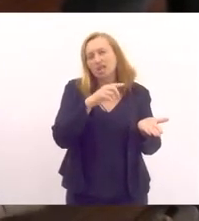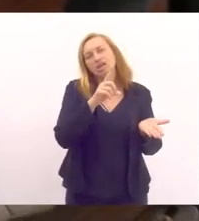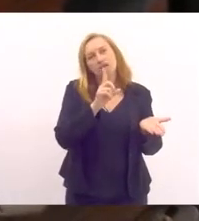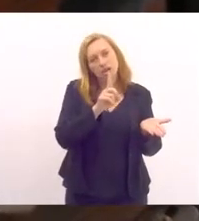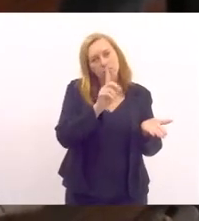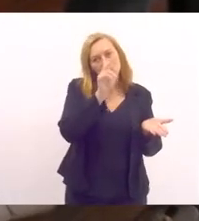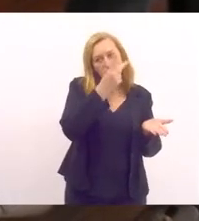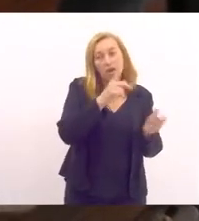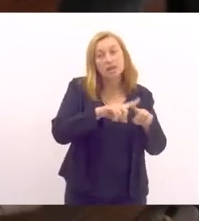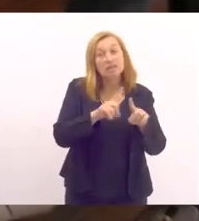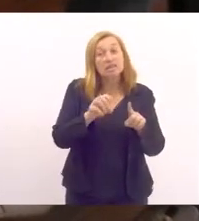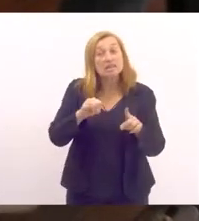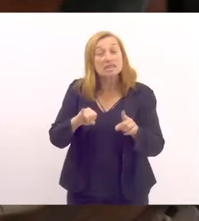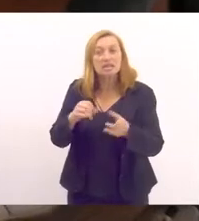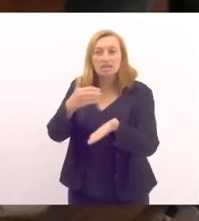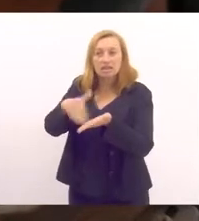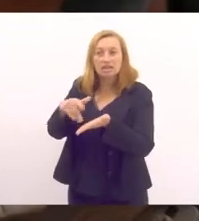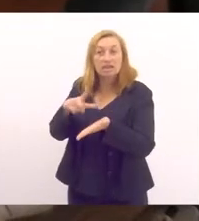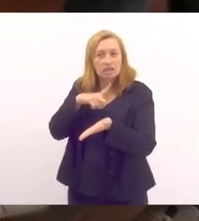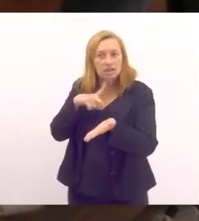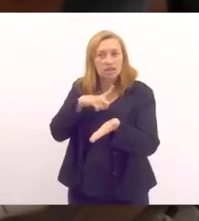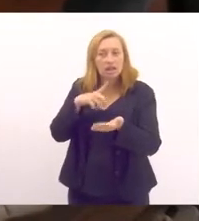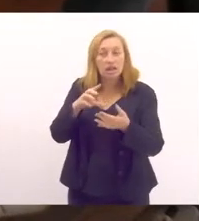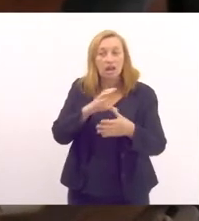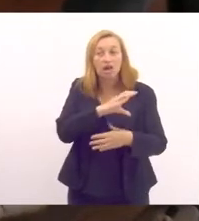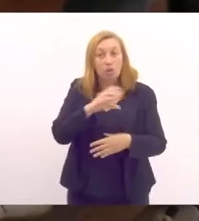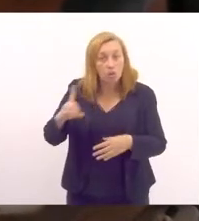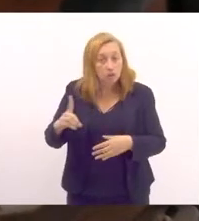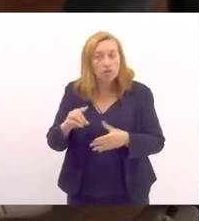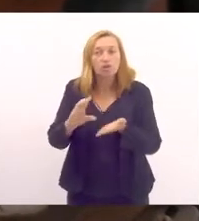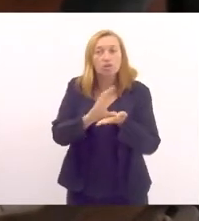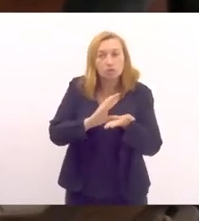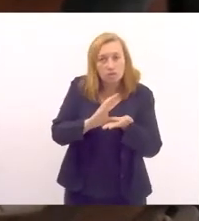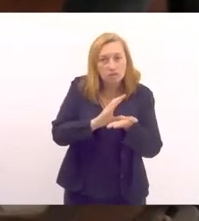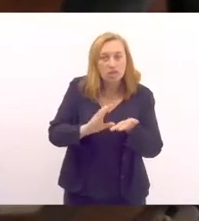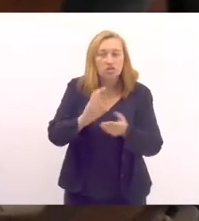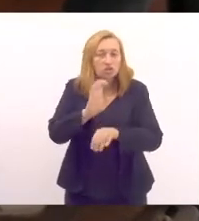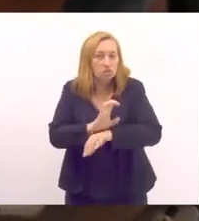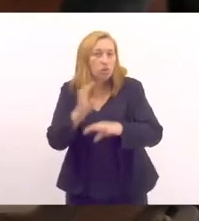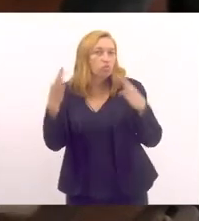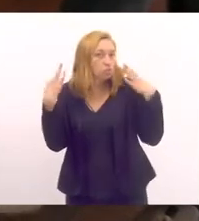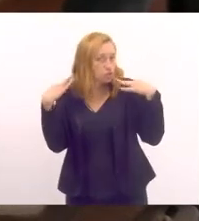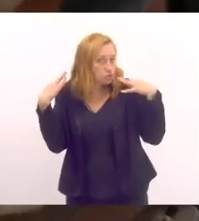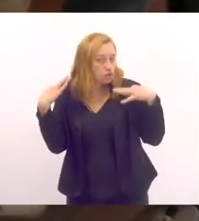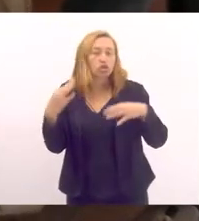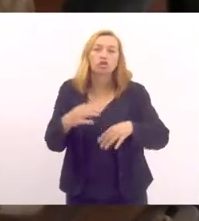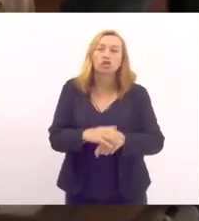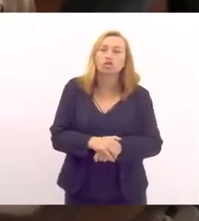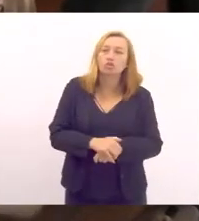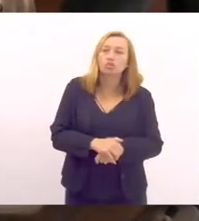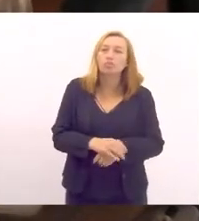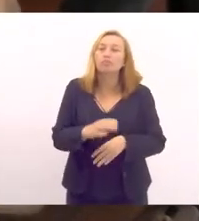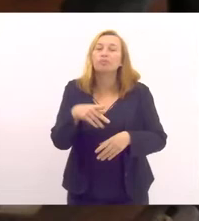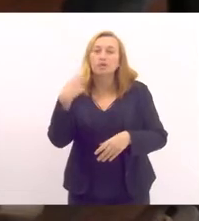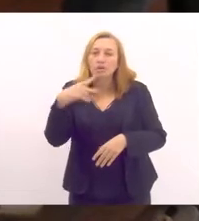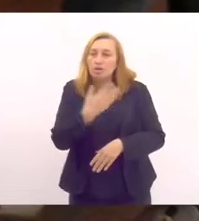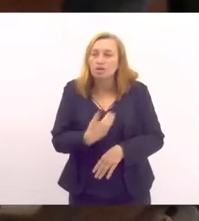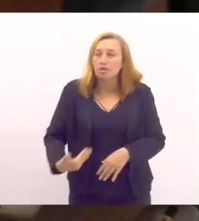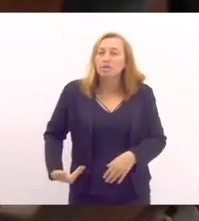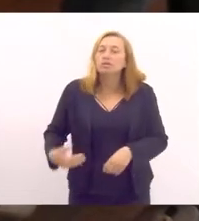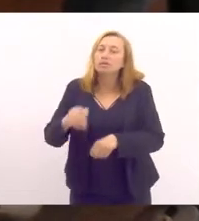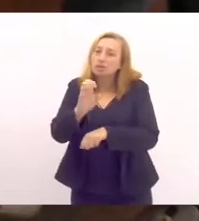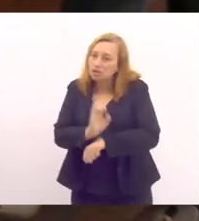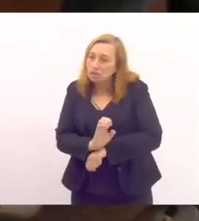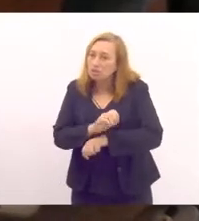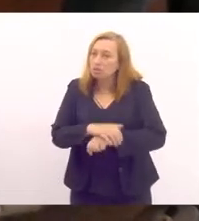Se a secretaria existe porque ela coordena o Conselho Estadual de Turismo, coordena as políticas públicas